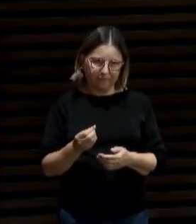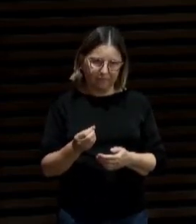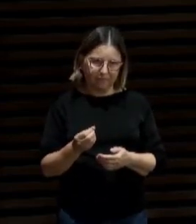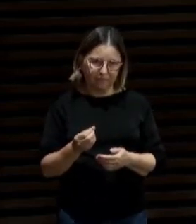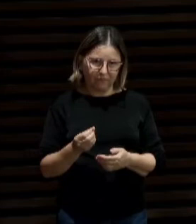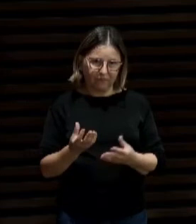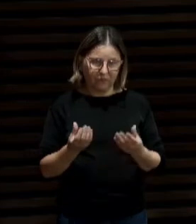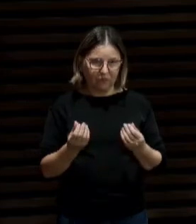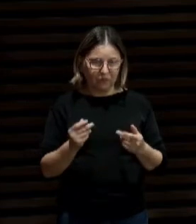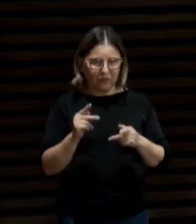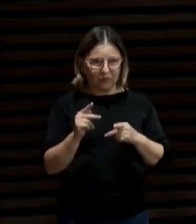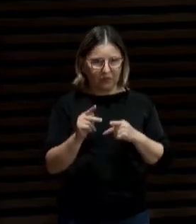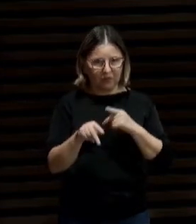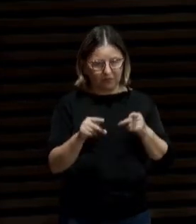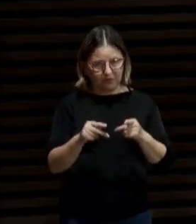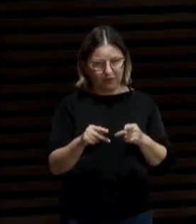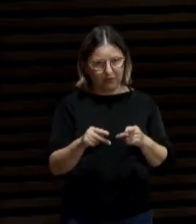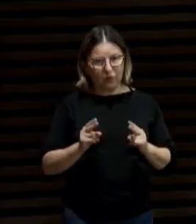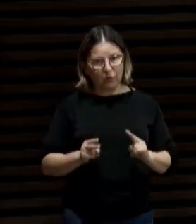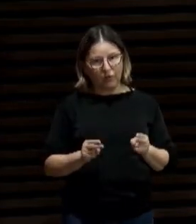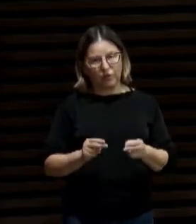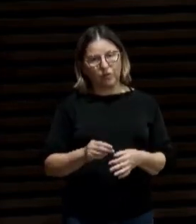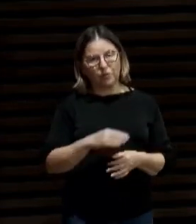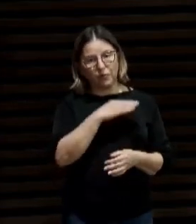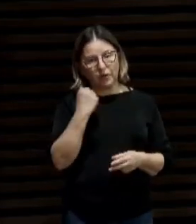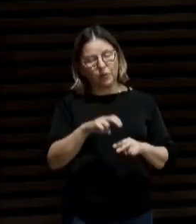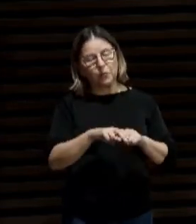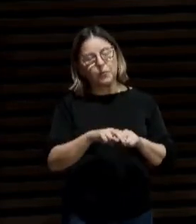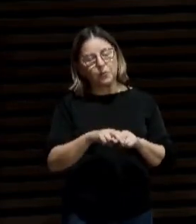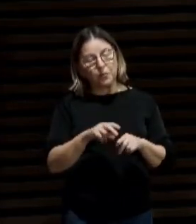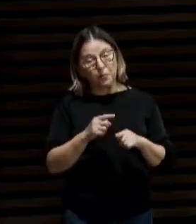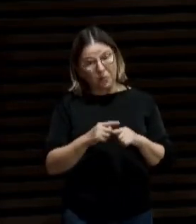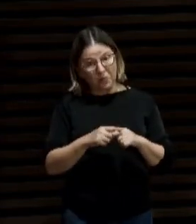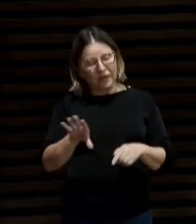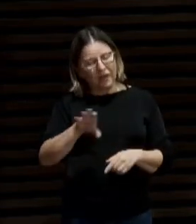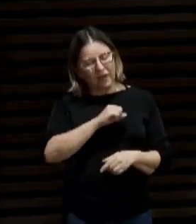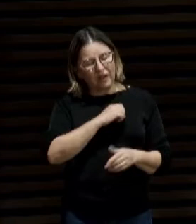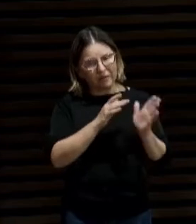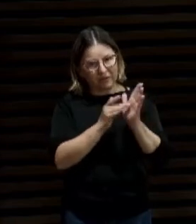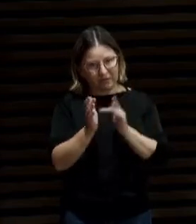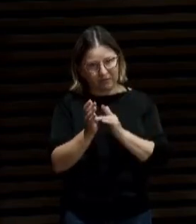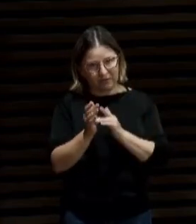muitos outros homens continuam morrendo porque amam Jesus, né, e vai ter um tempo que vai ser muito difícil.